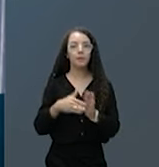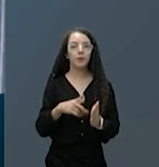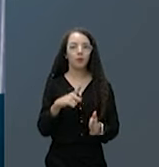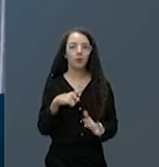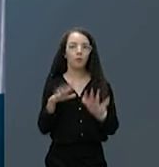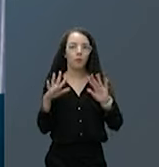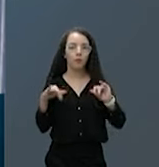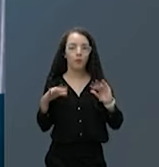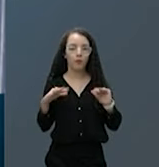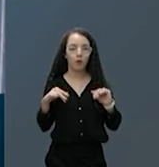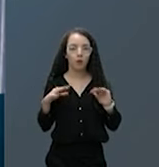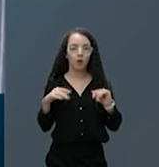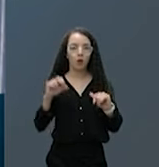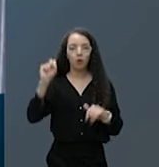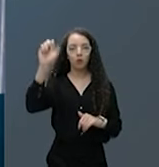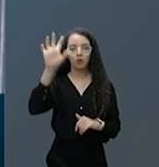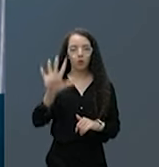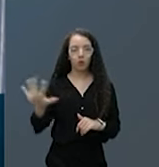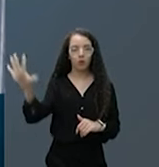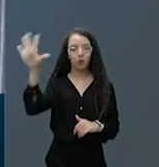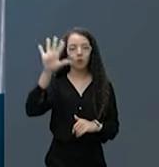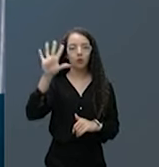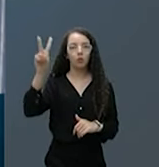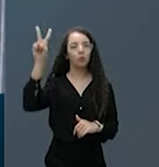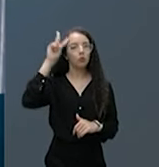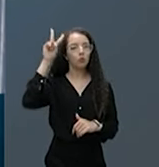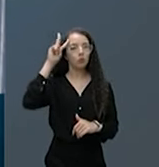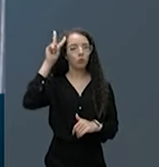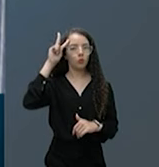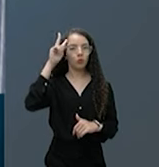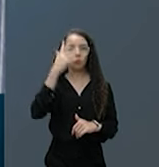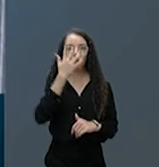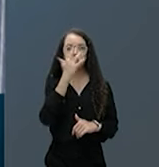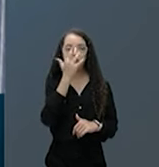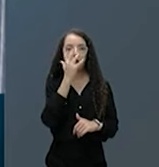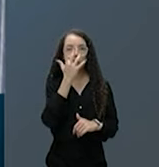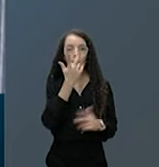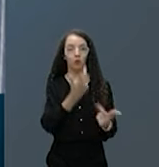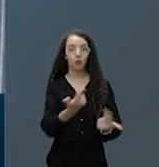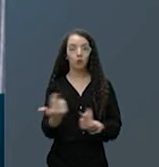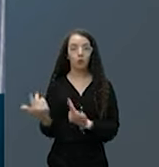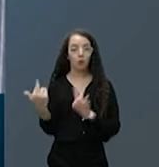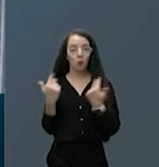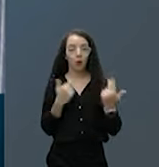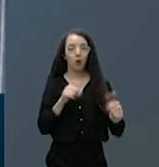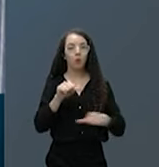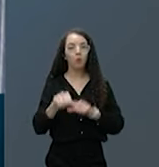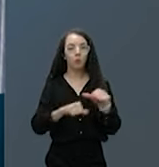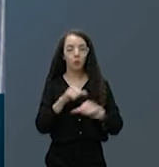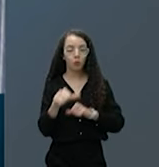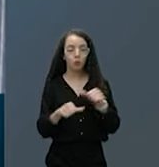de carnaval, conforme ratificado no posterior julgamento do ARESP